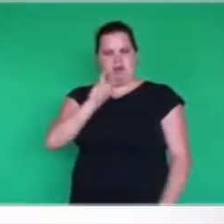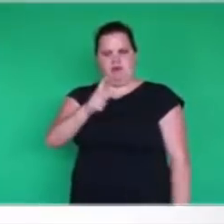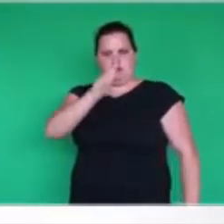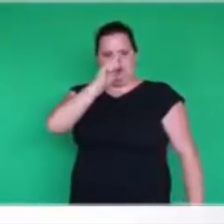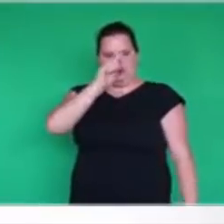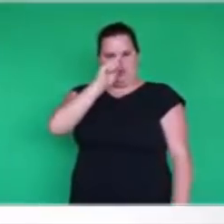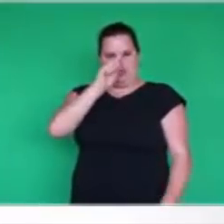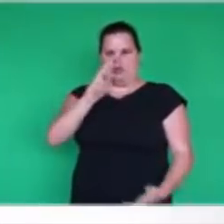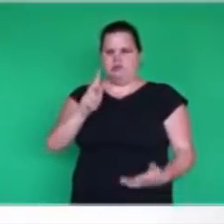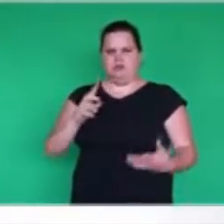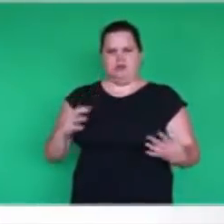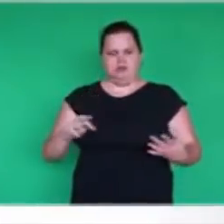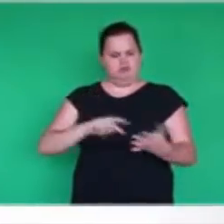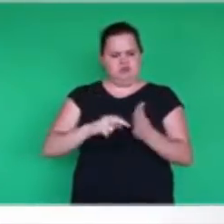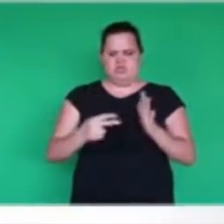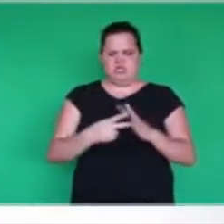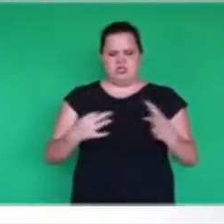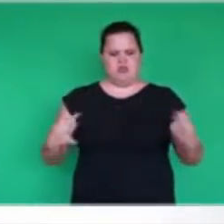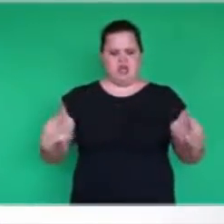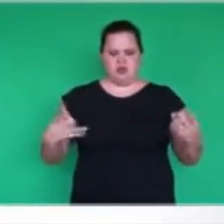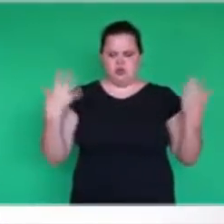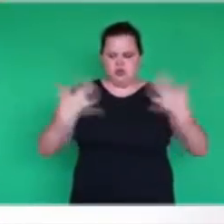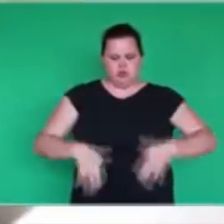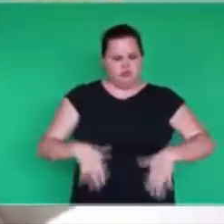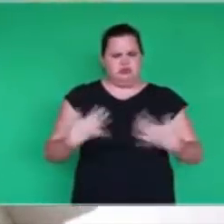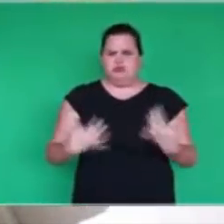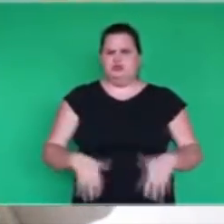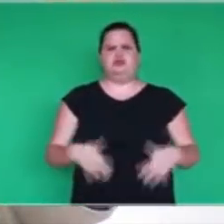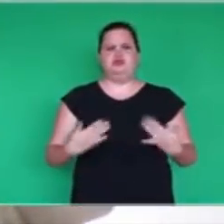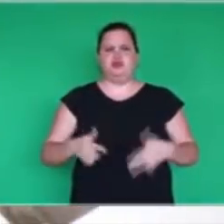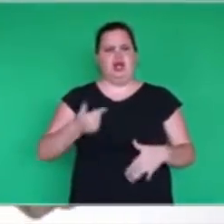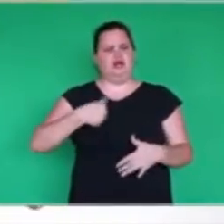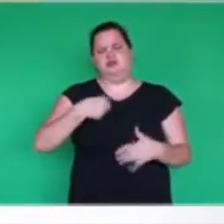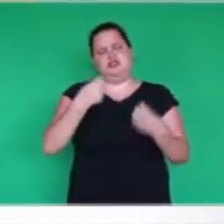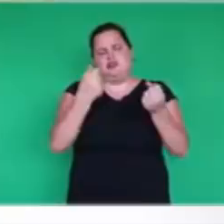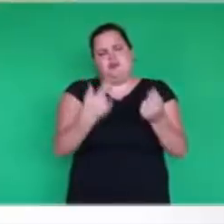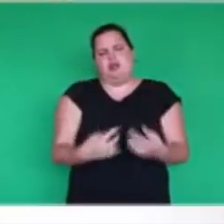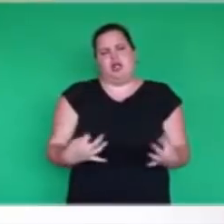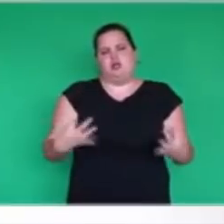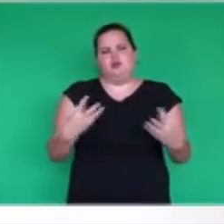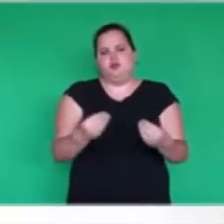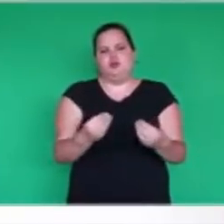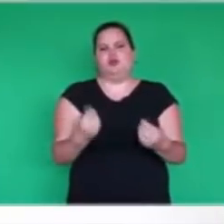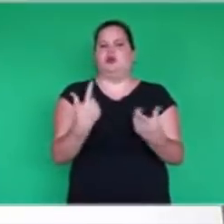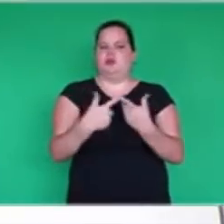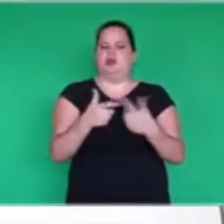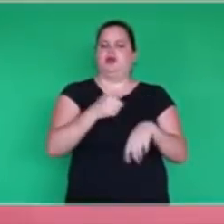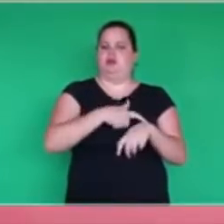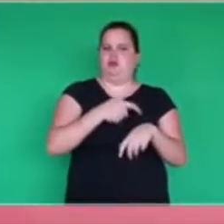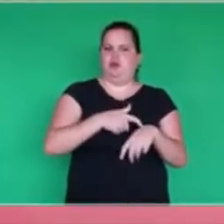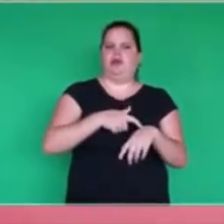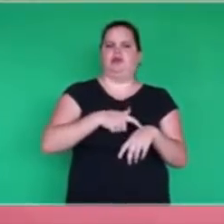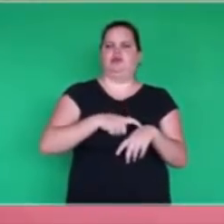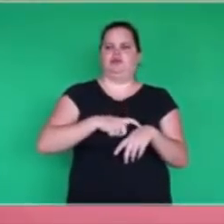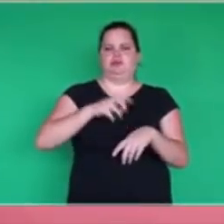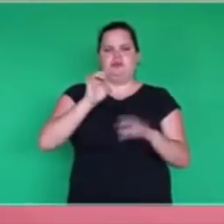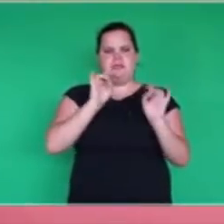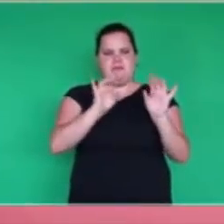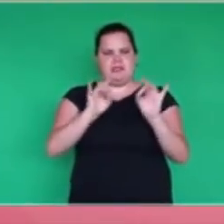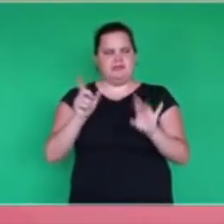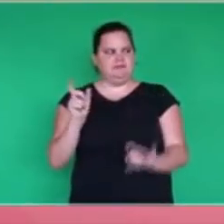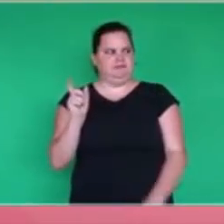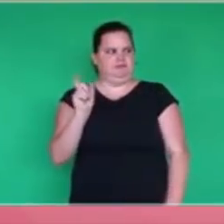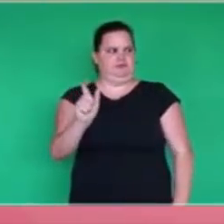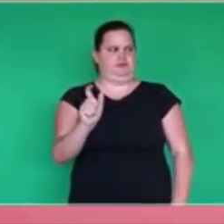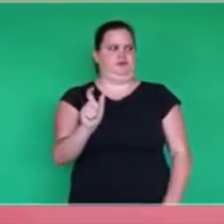para tribulação em tudo. Não vou me ater a essa palavra, que chegará um momento, vamos falar sobre ela. Mas